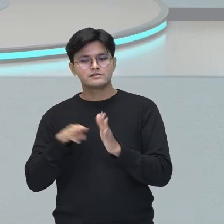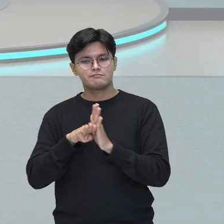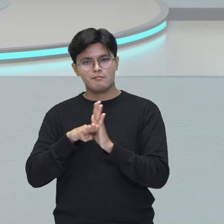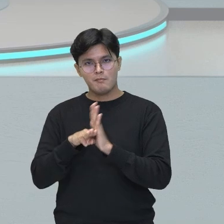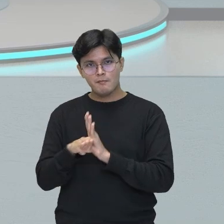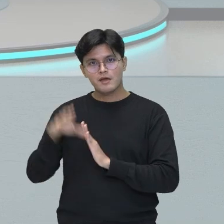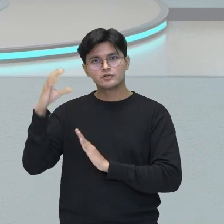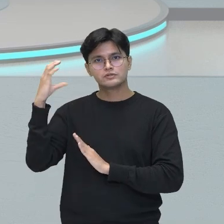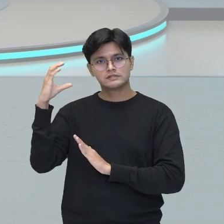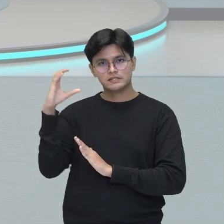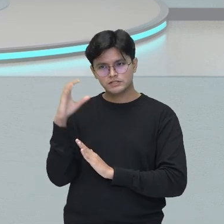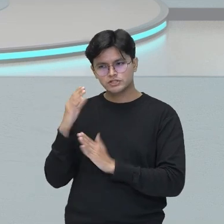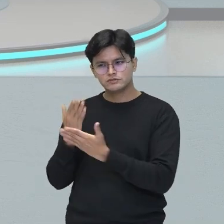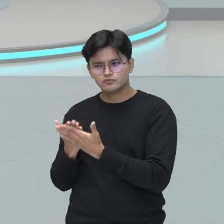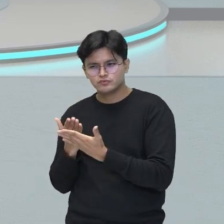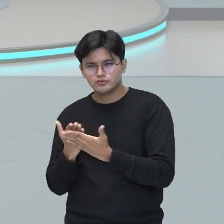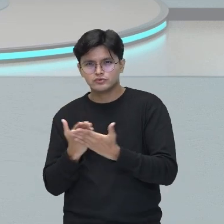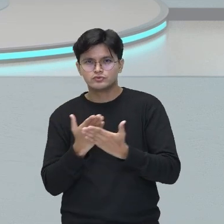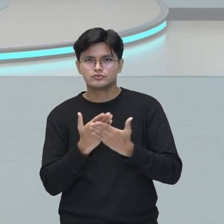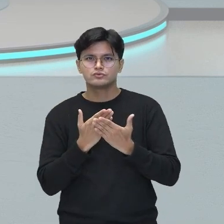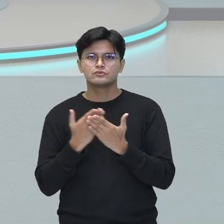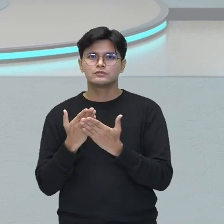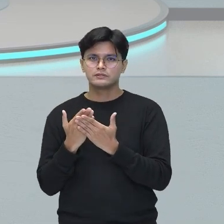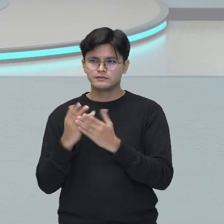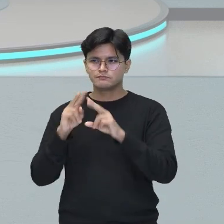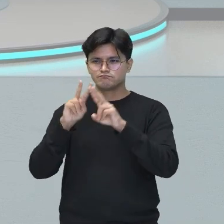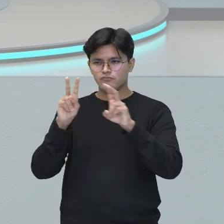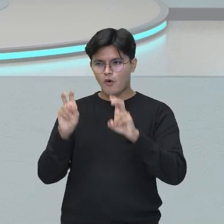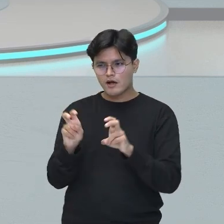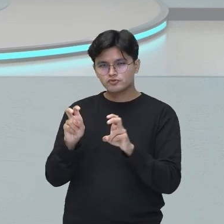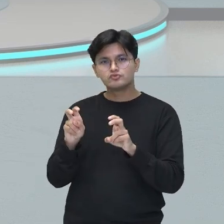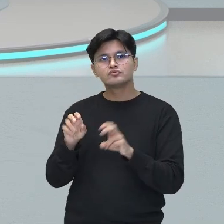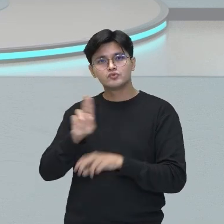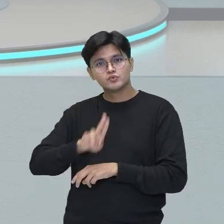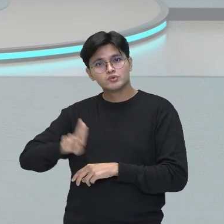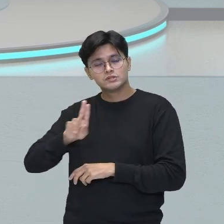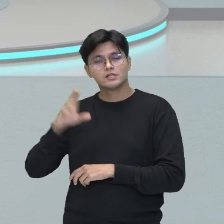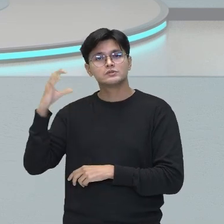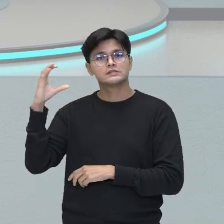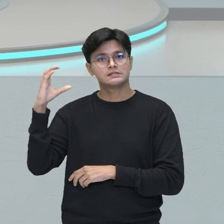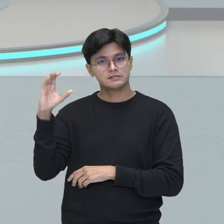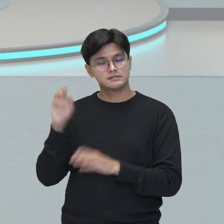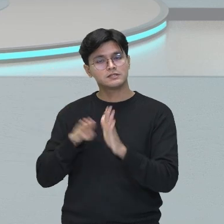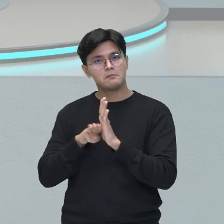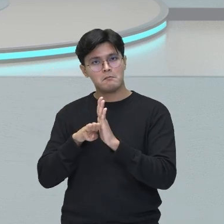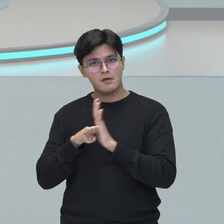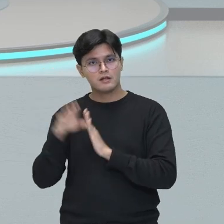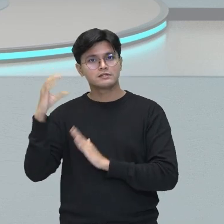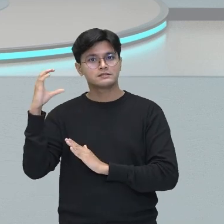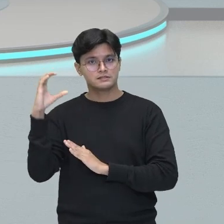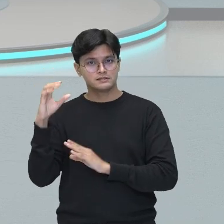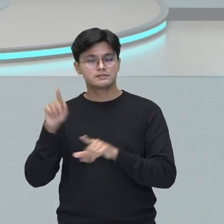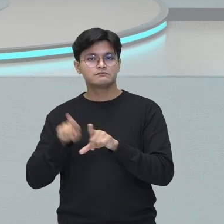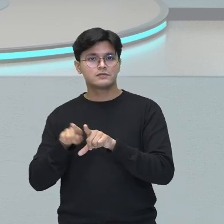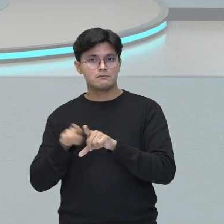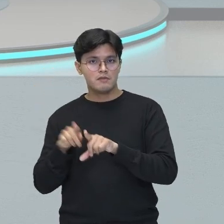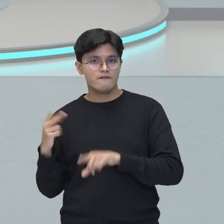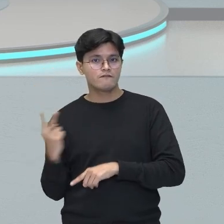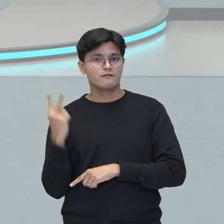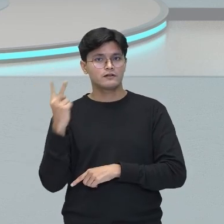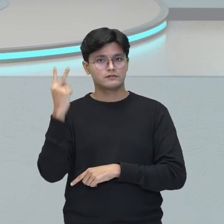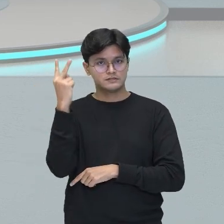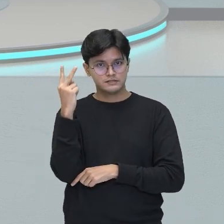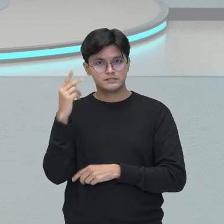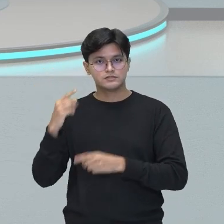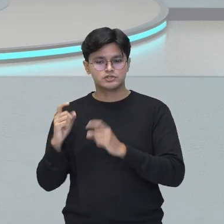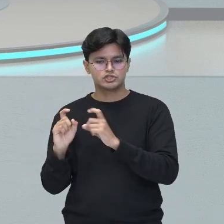começar a estudar algumas questões cientificamente valorização de debates e